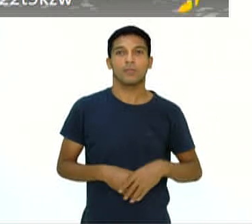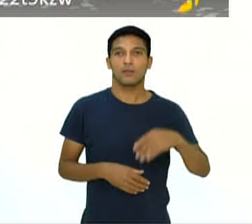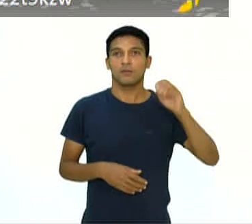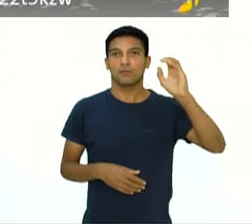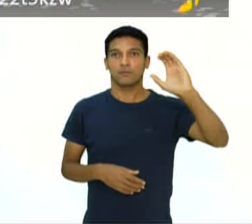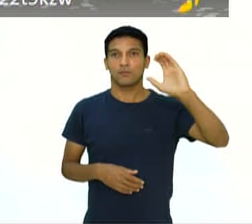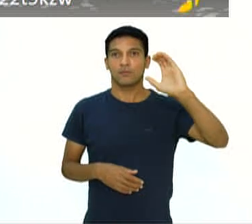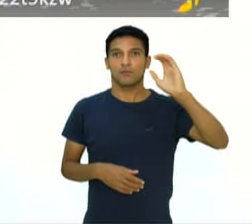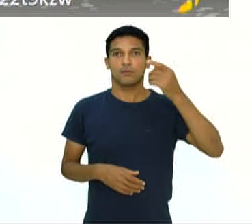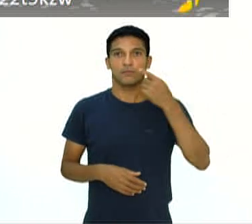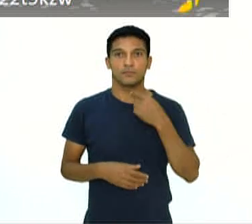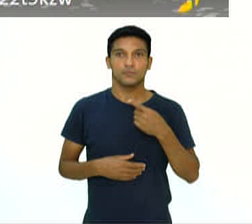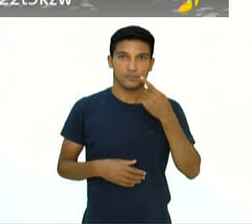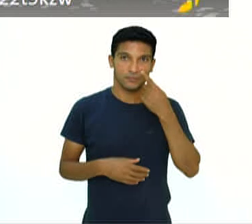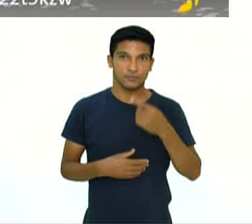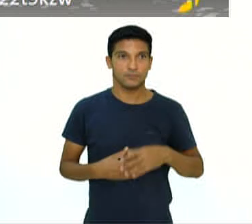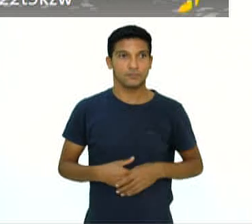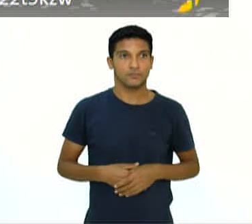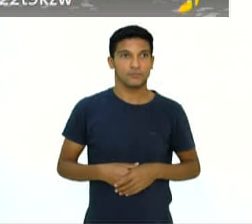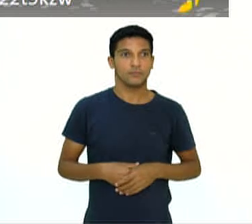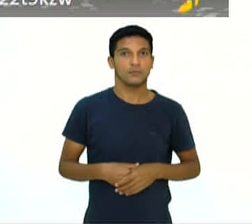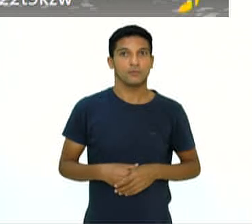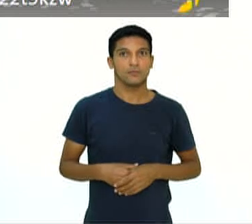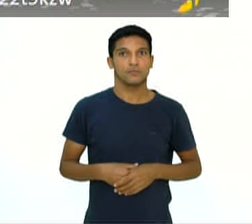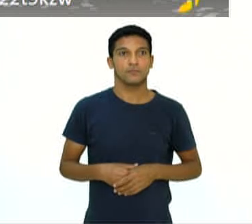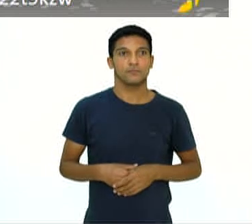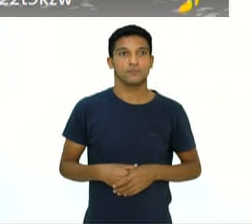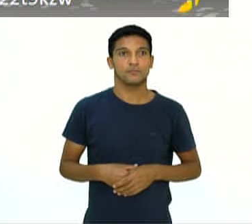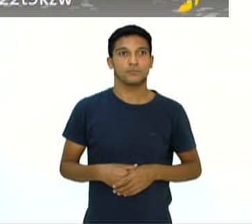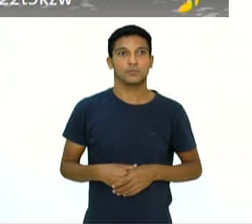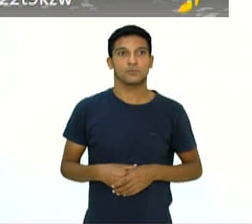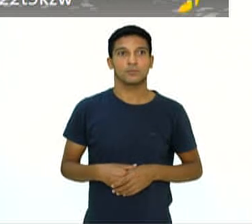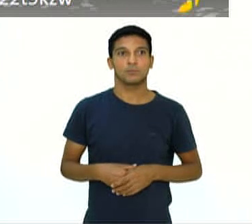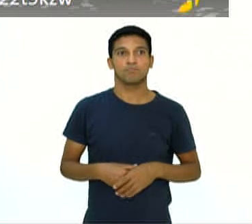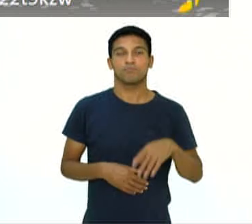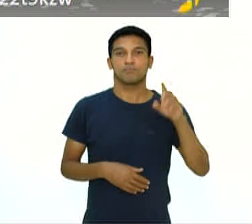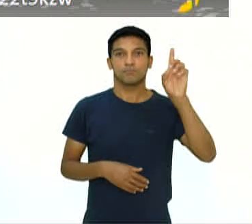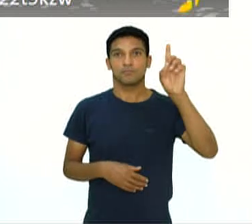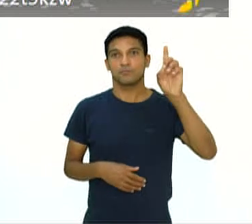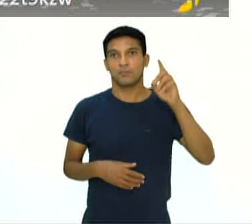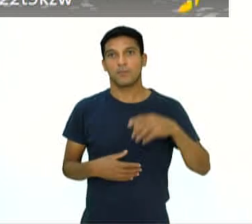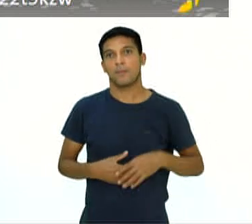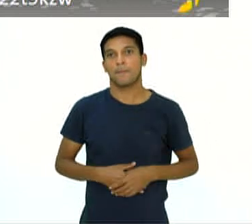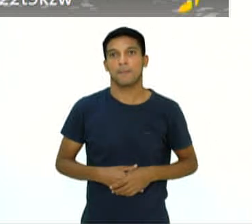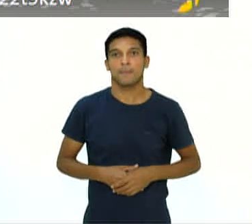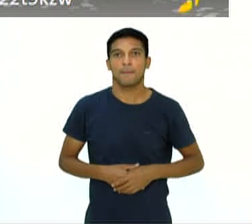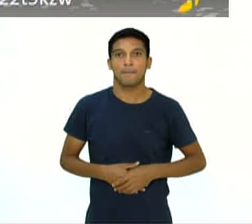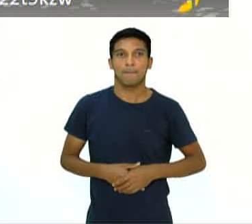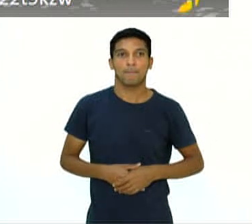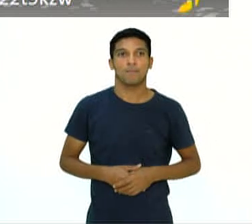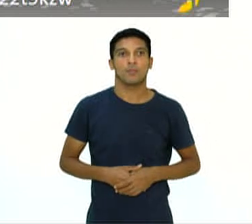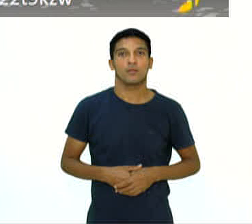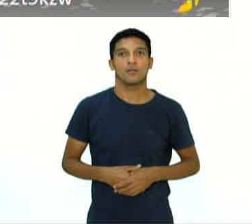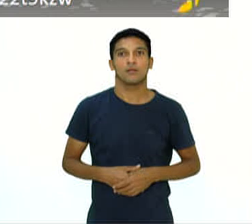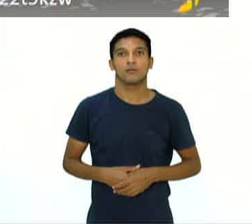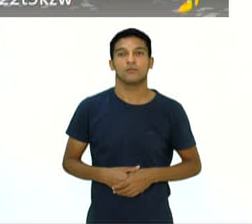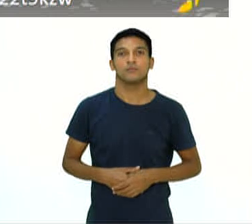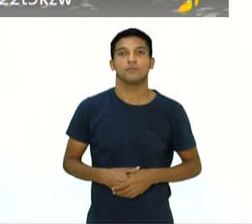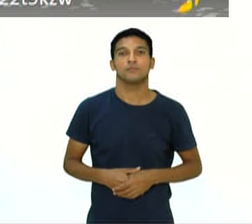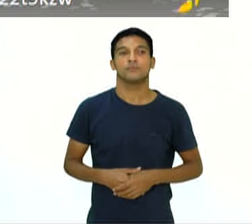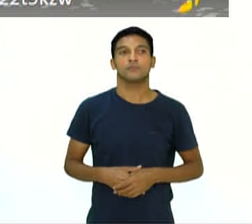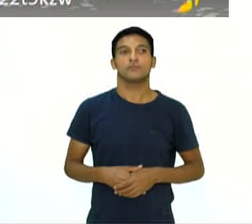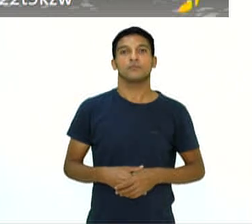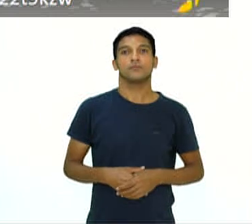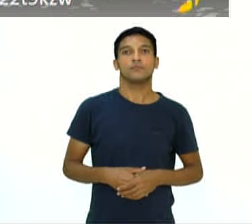C, se houver riscos, não praticar, nem sair do lugar. E D, ignorar a segurança e os